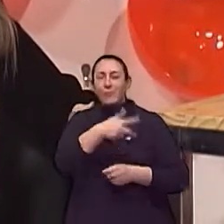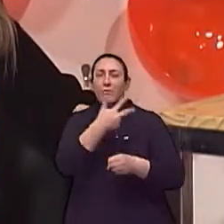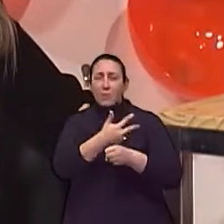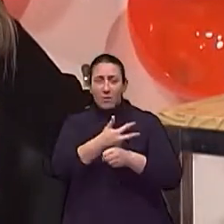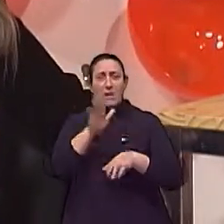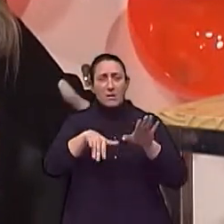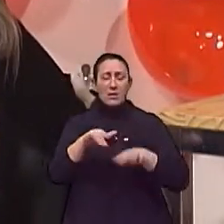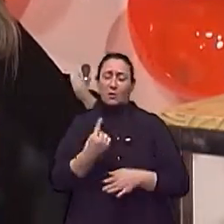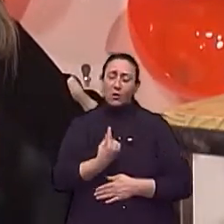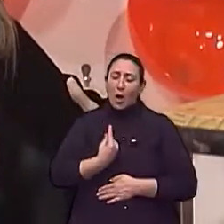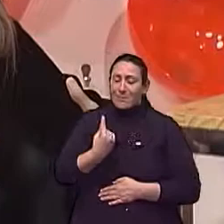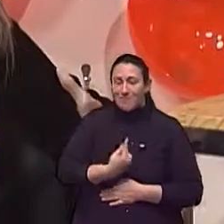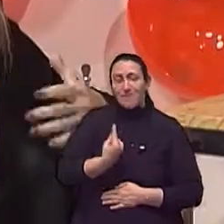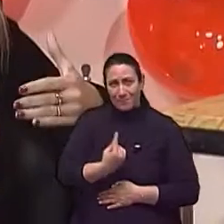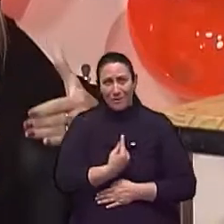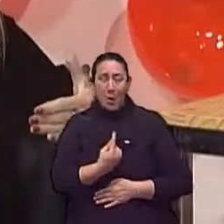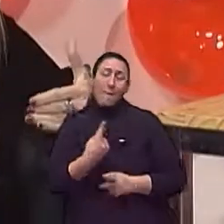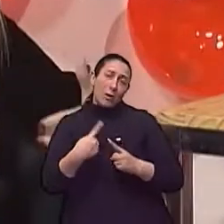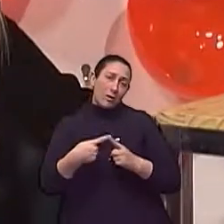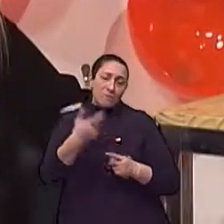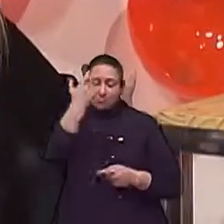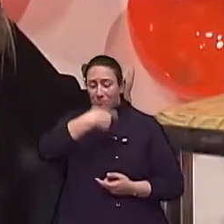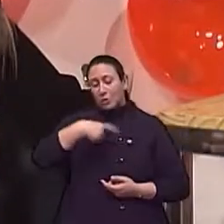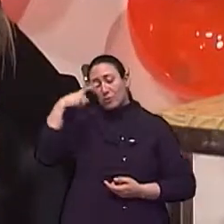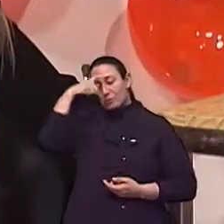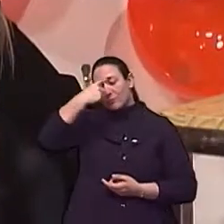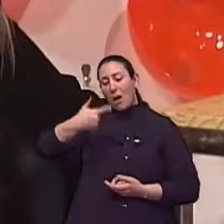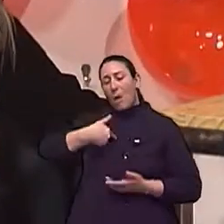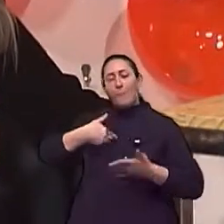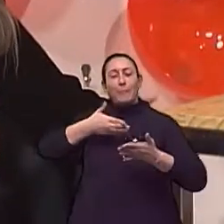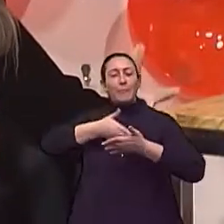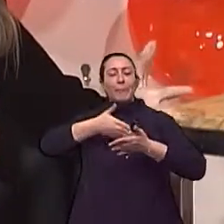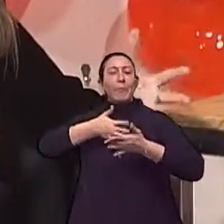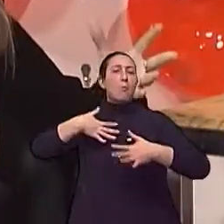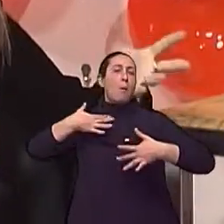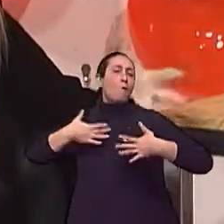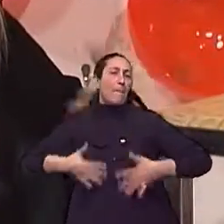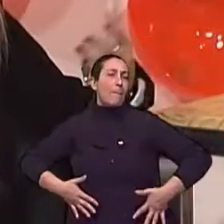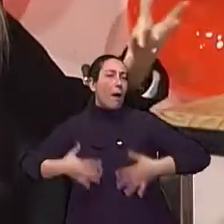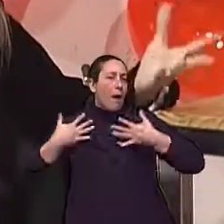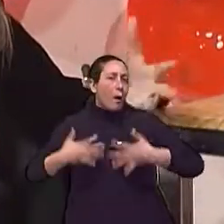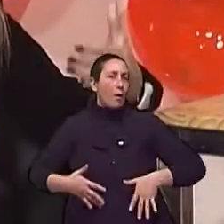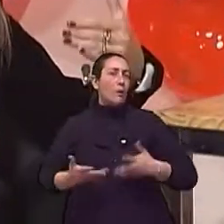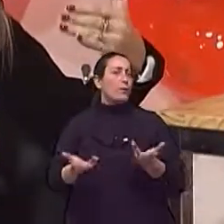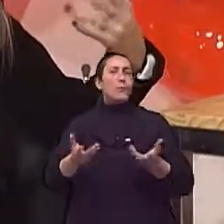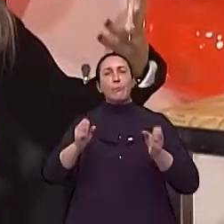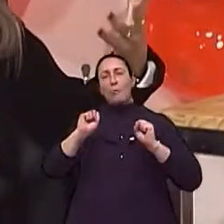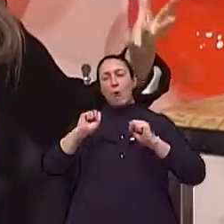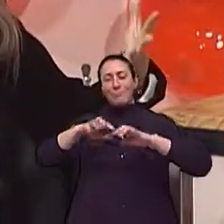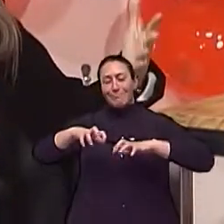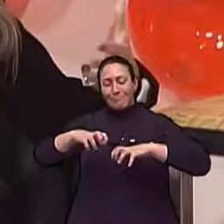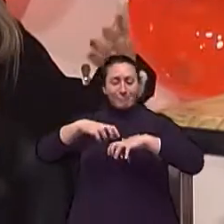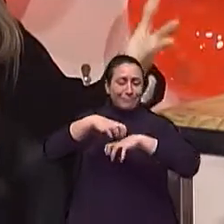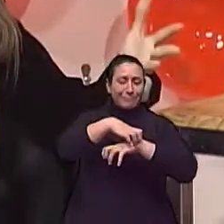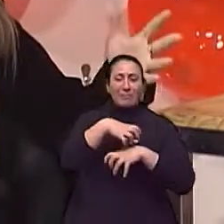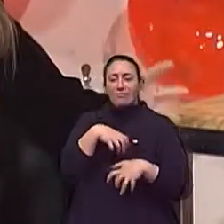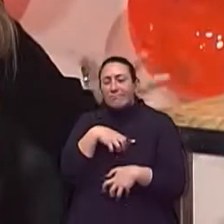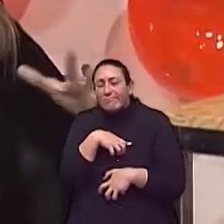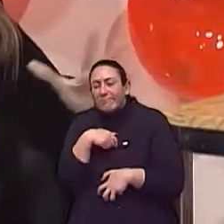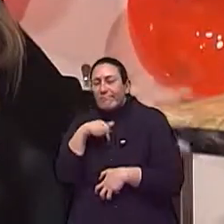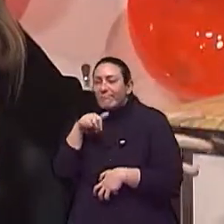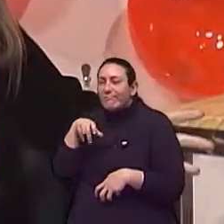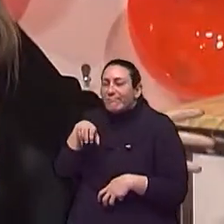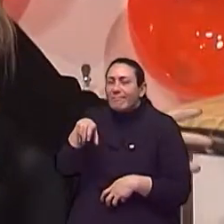isolado porque ele tem uma dificuldade de se movimentar ele pode ter doenças osteoartrose enfim doenças